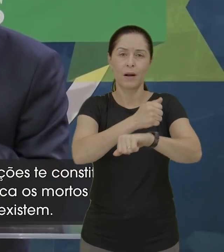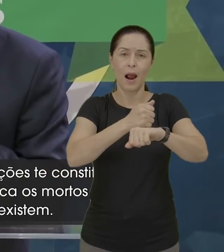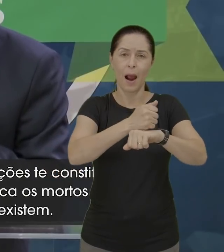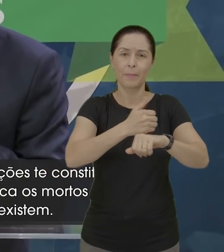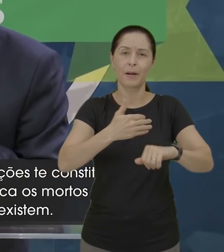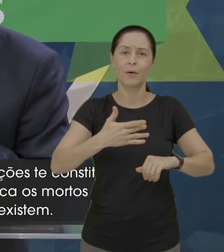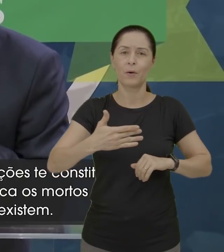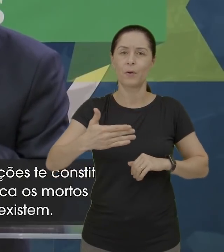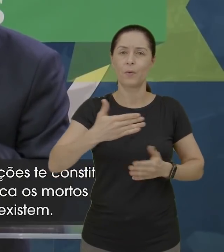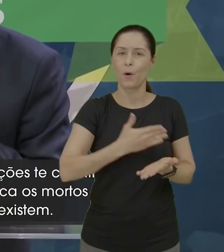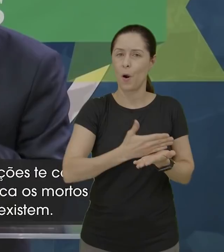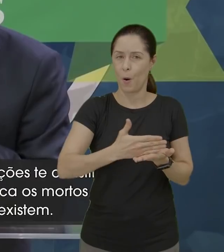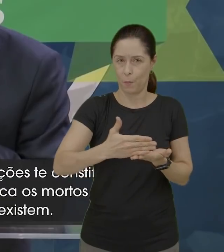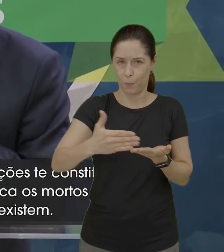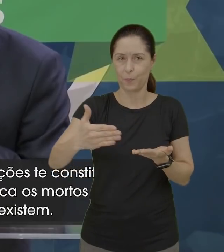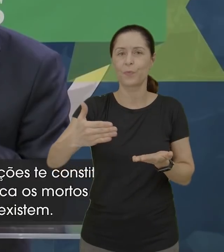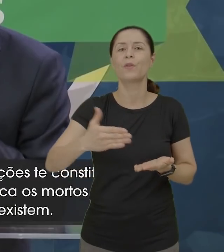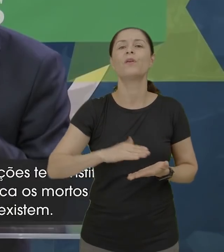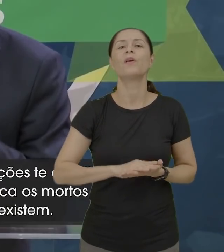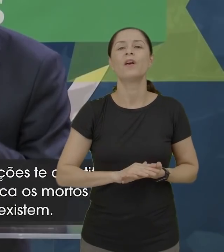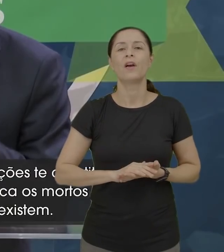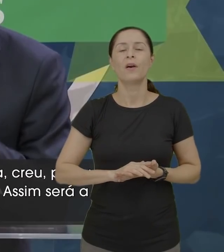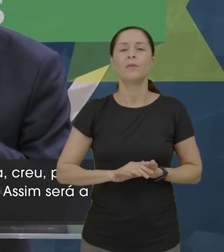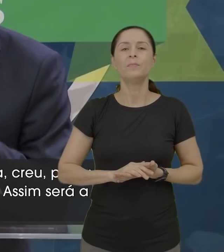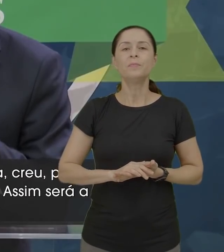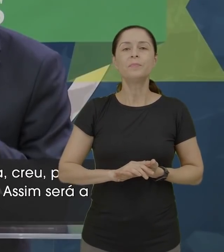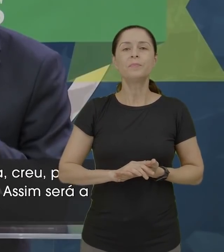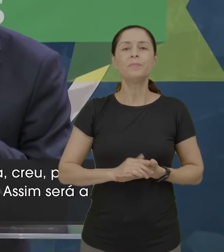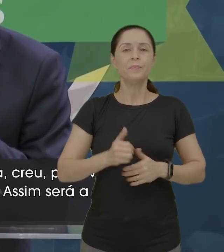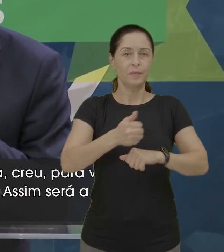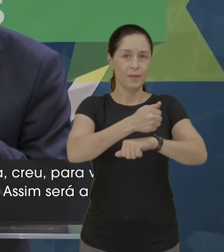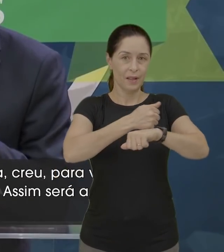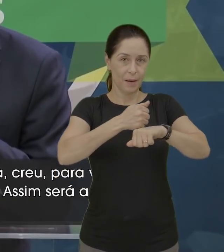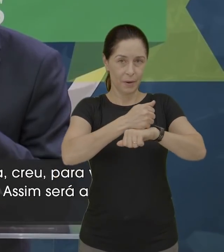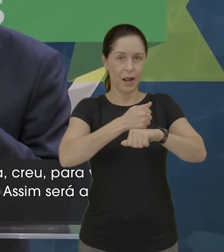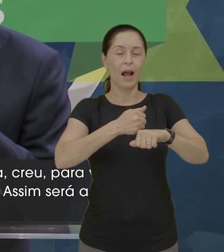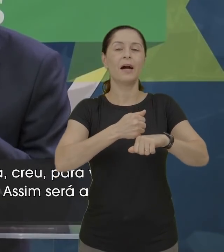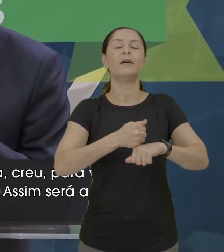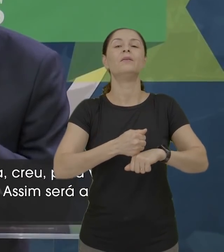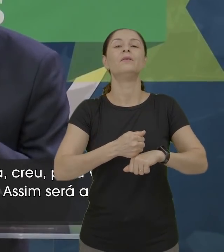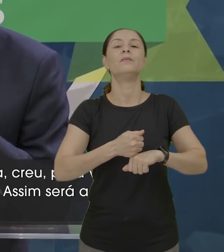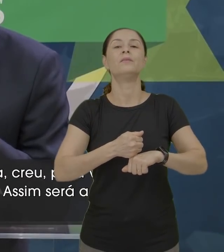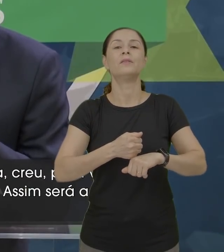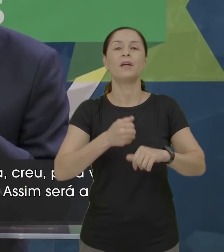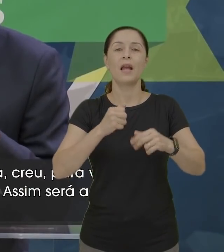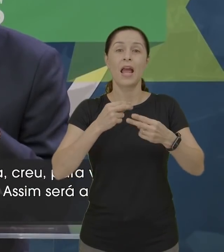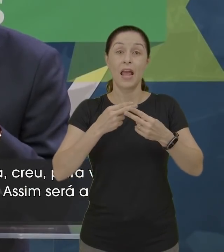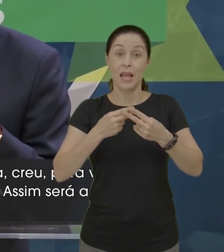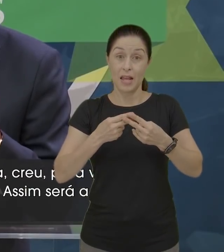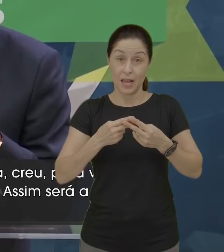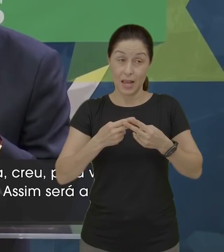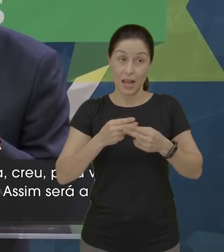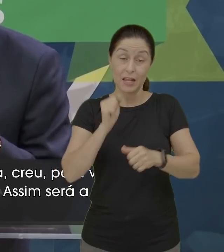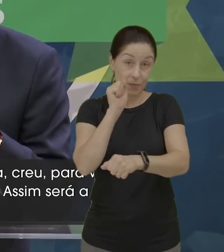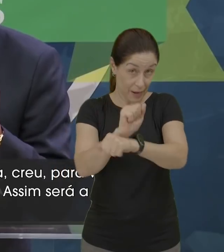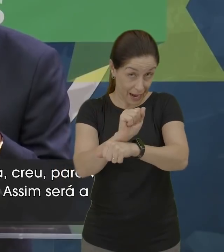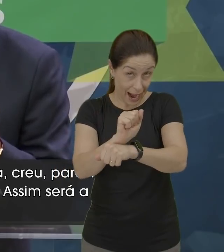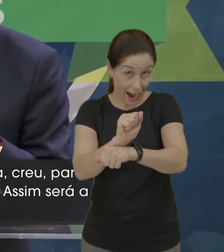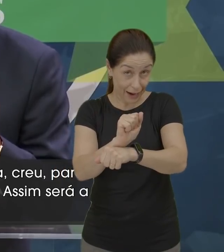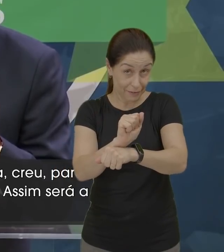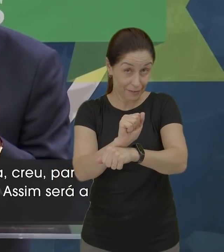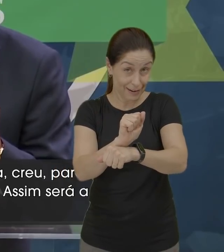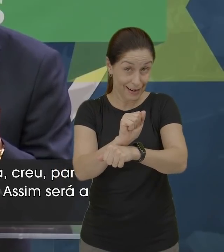e chama à existência as coisas que não existem. Abraão, verso 18, esperando contra a